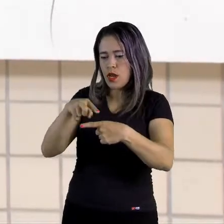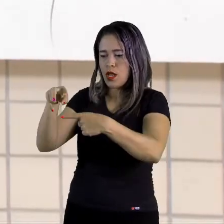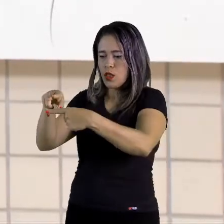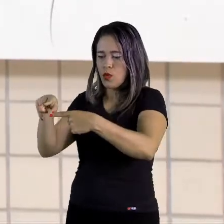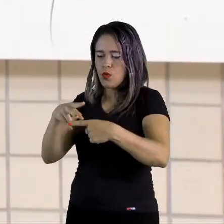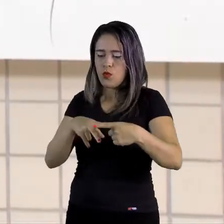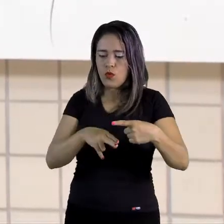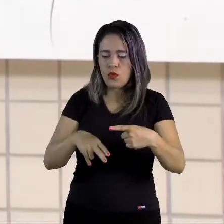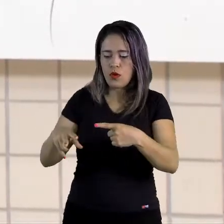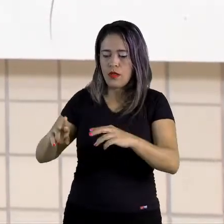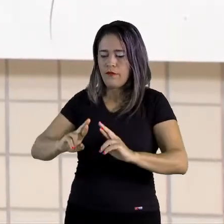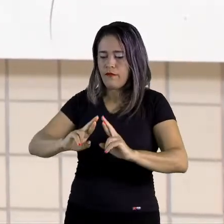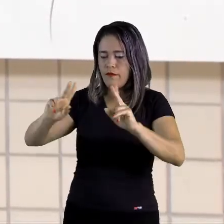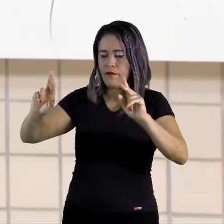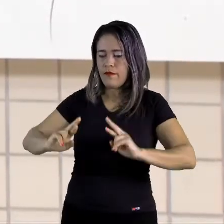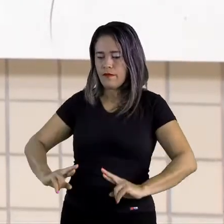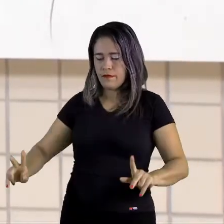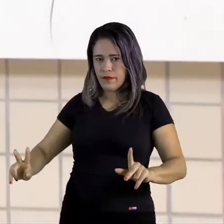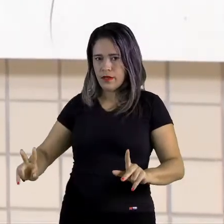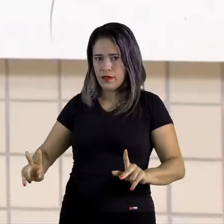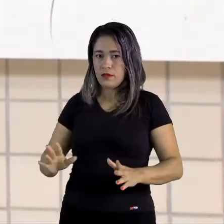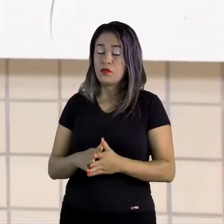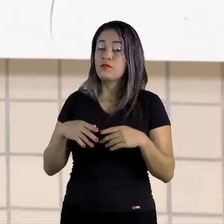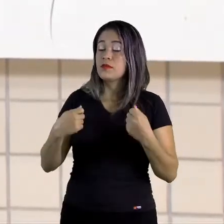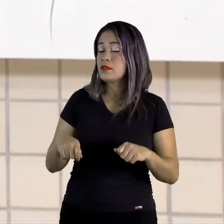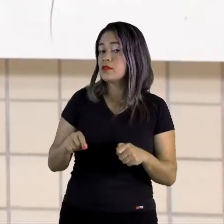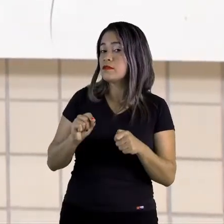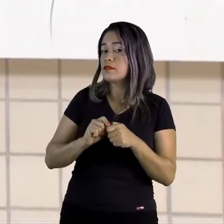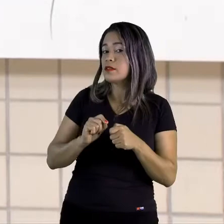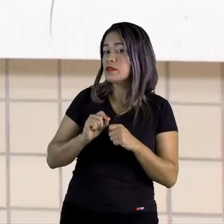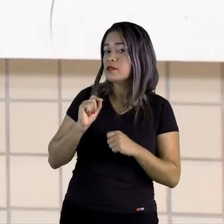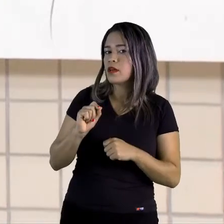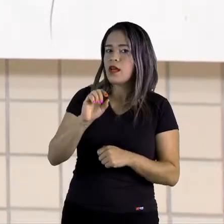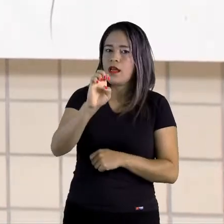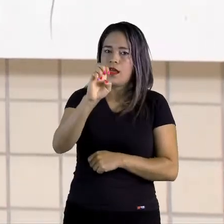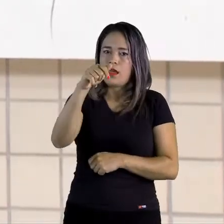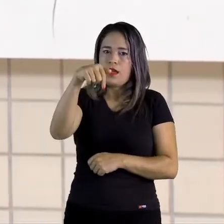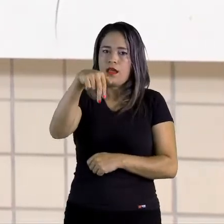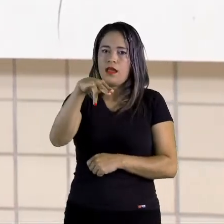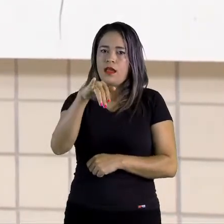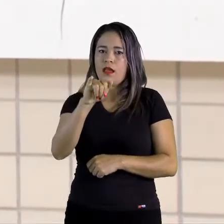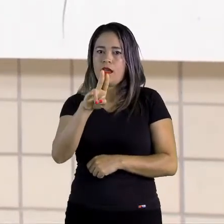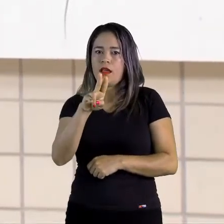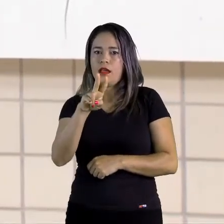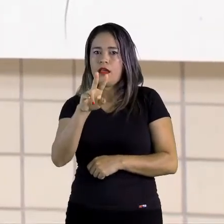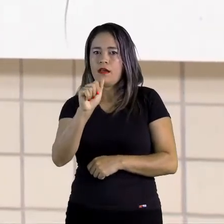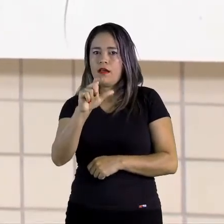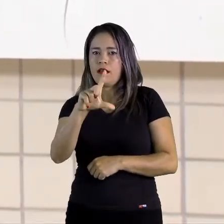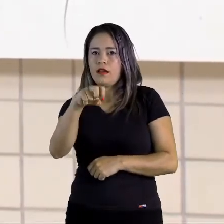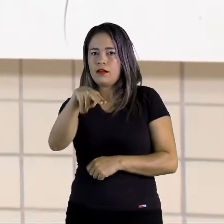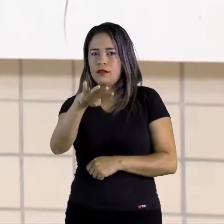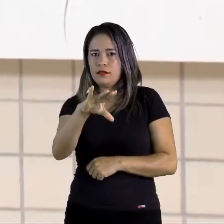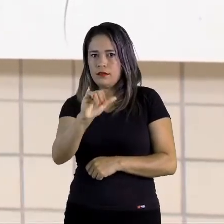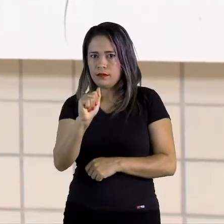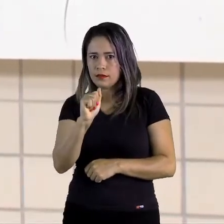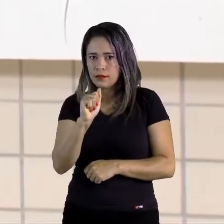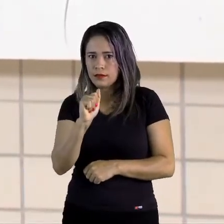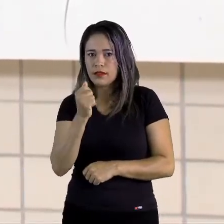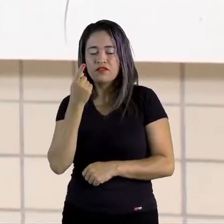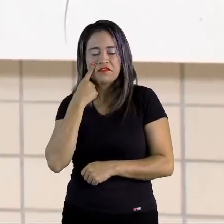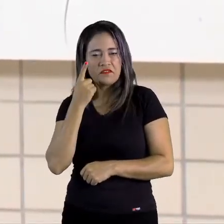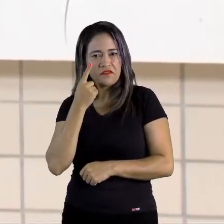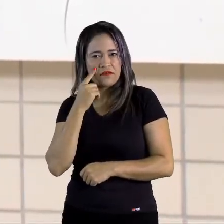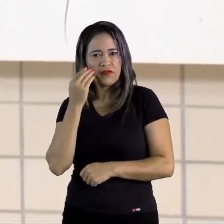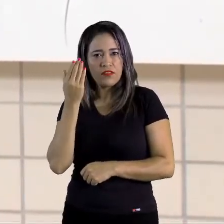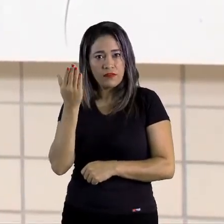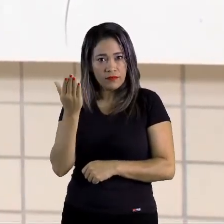diferentes, eu tenho que fazer o quê, turminha? Eu tenho que fazer equivalência. Foi o que nós vimos aqui. Para descobrir quem é